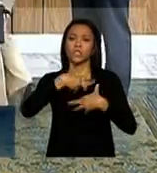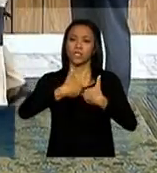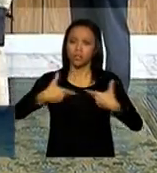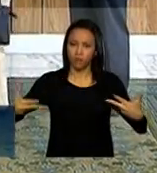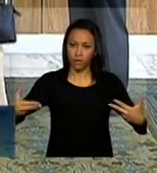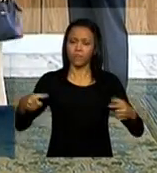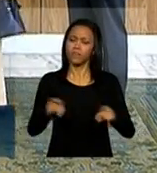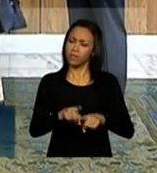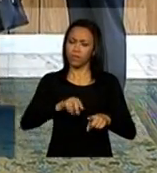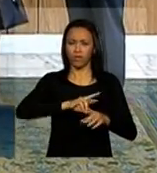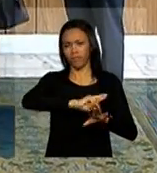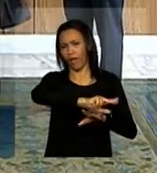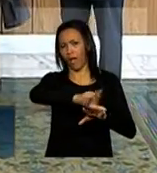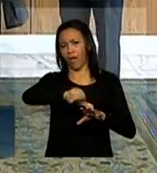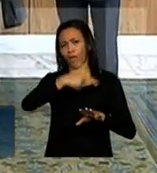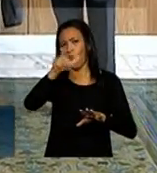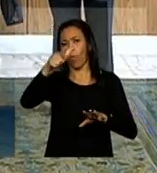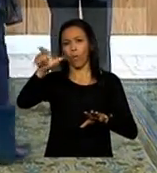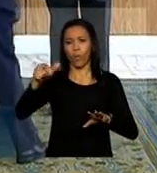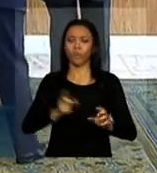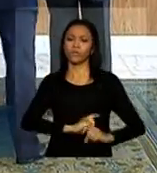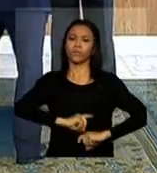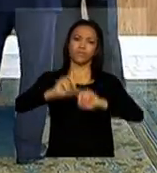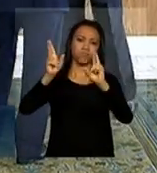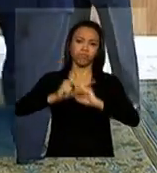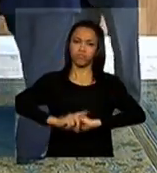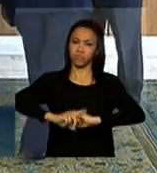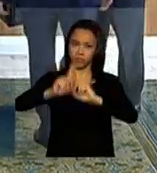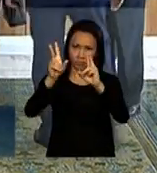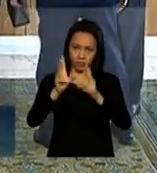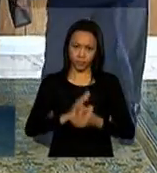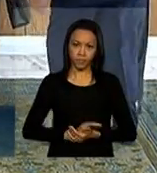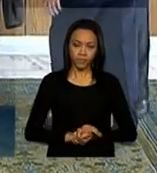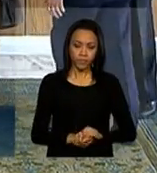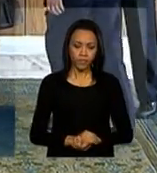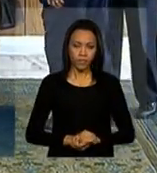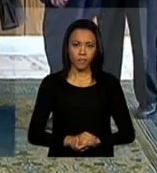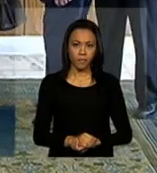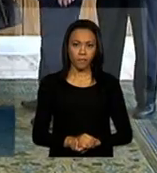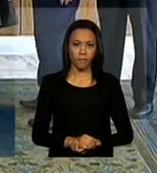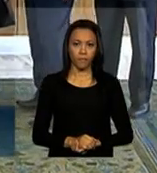Exporta também outros produtos básicos e semifaturados.